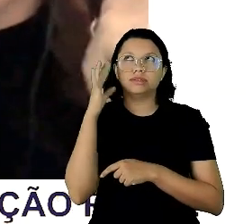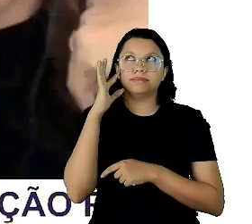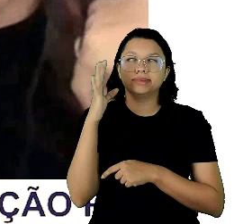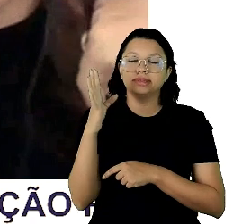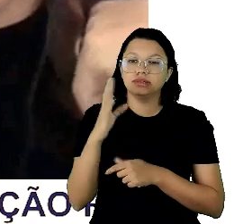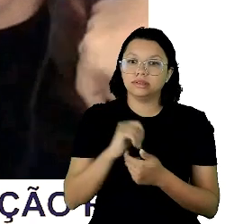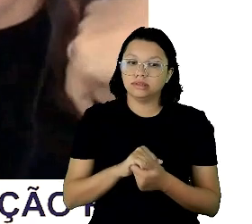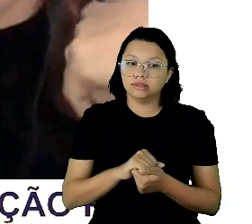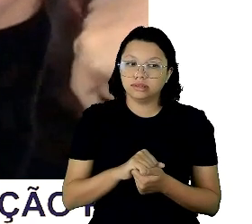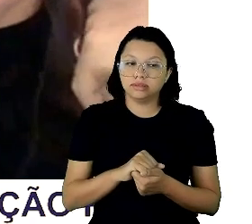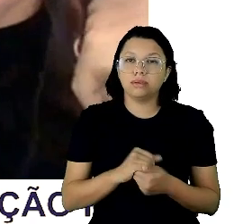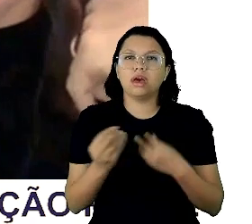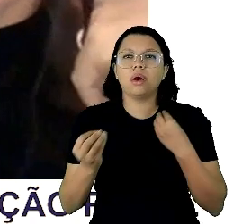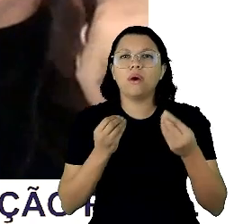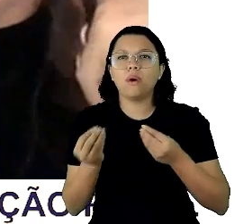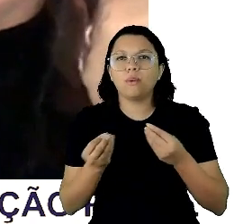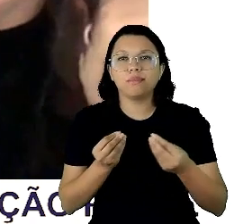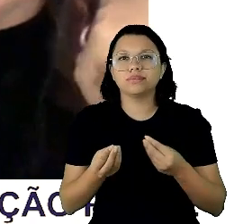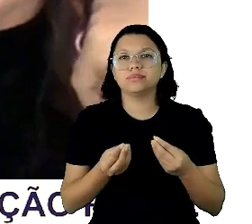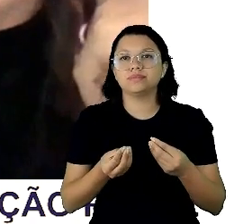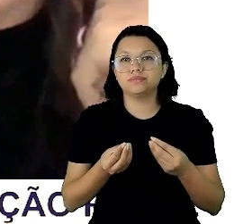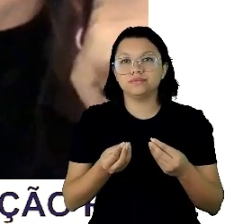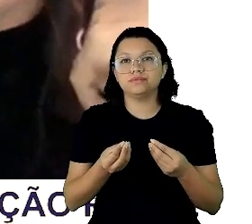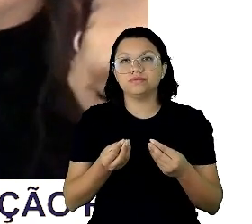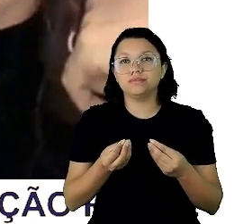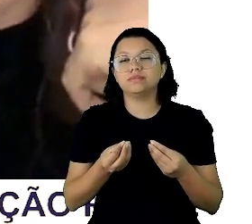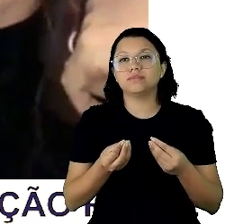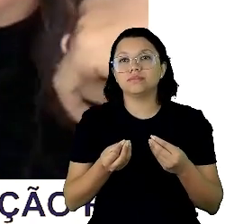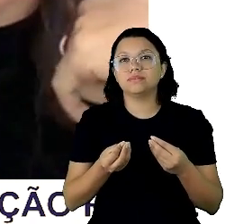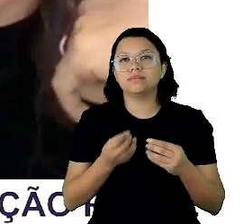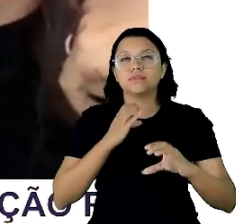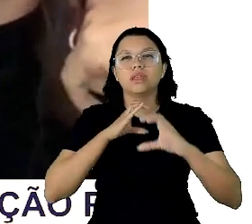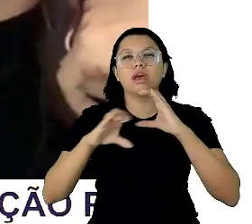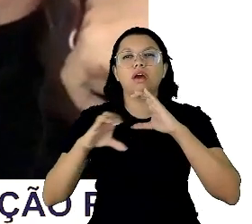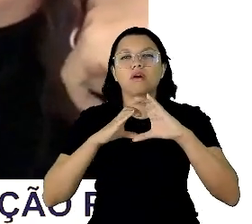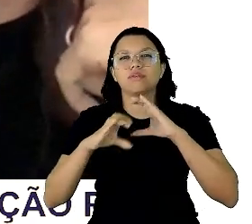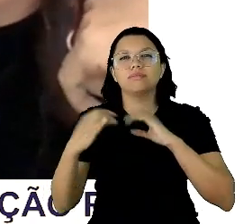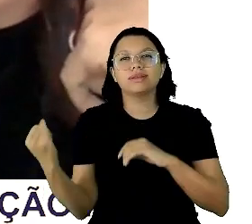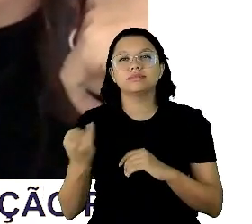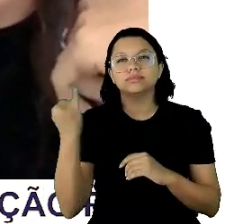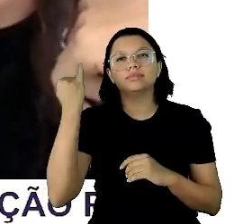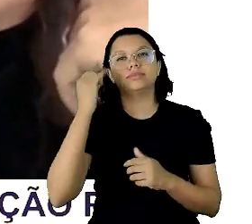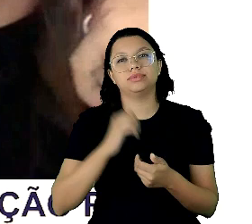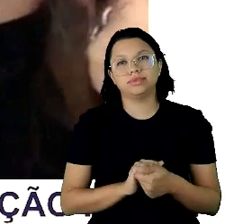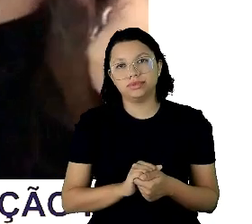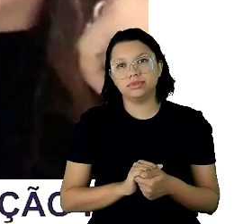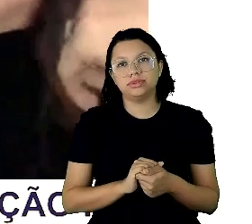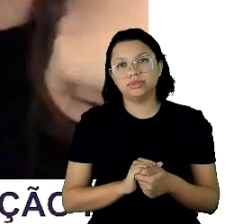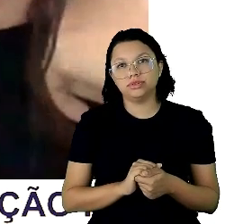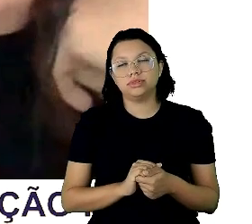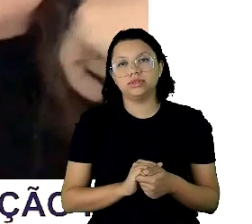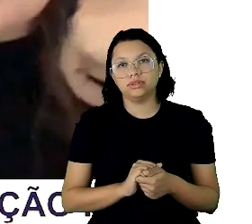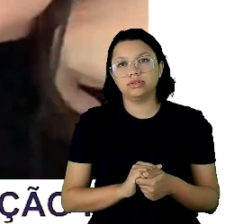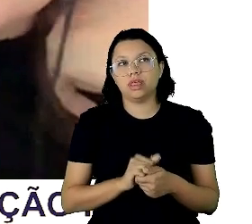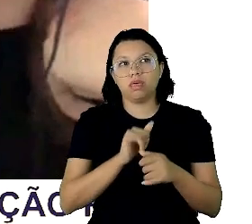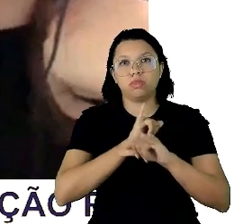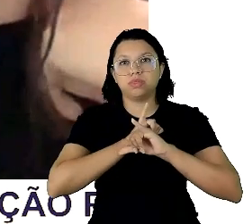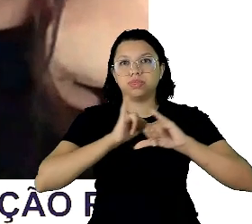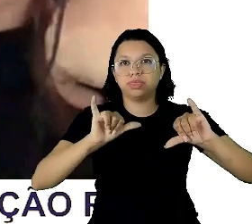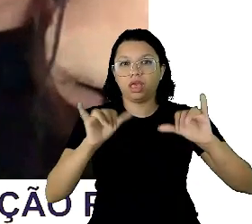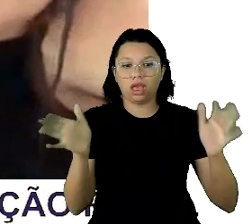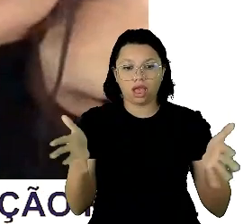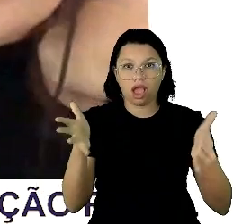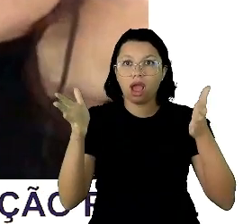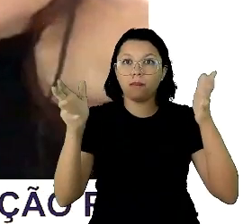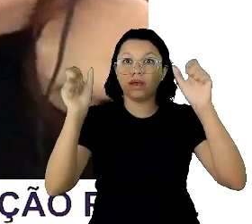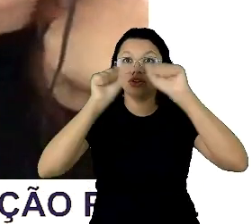que a, a comunicação é importante nas campanhas de esclarecimento